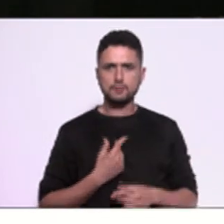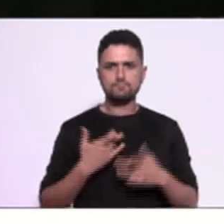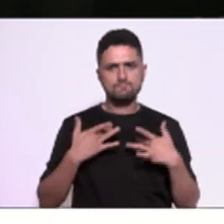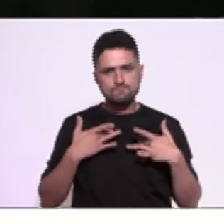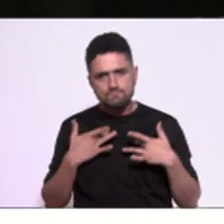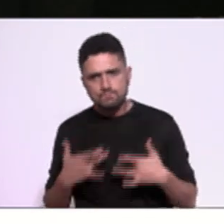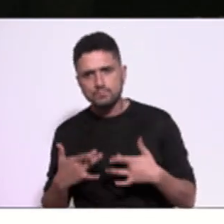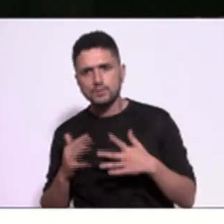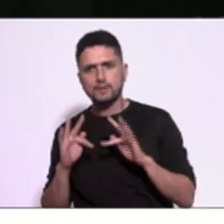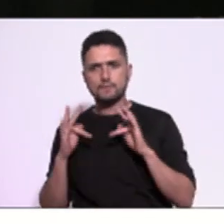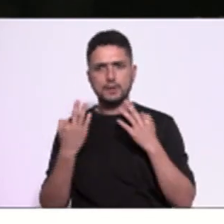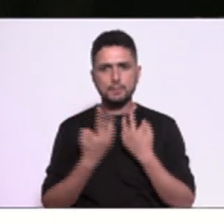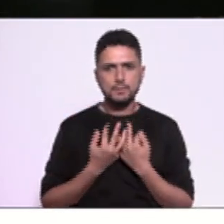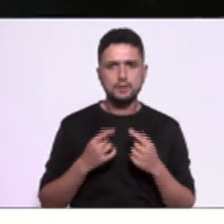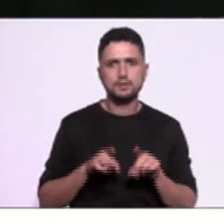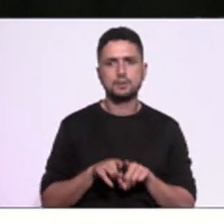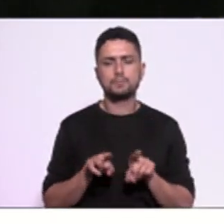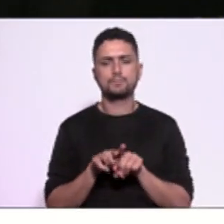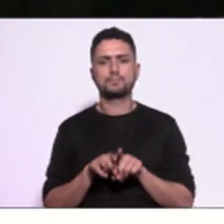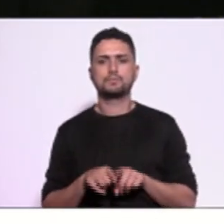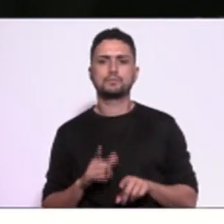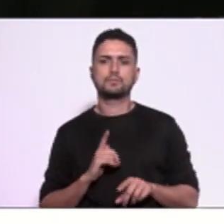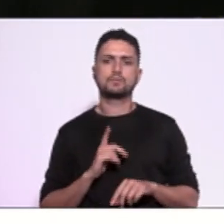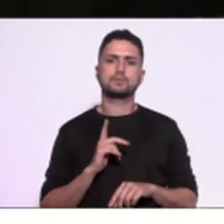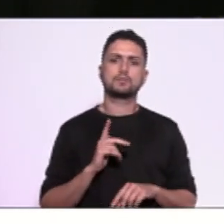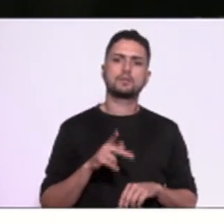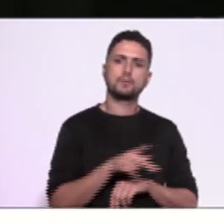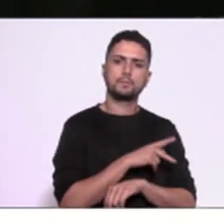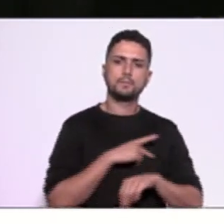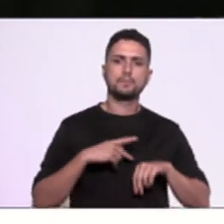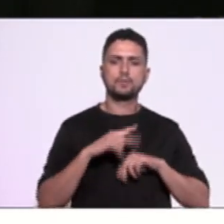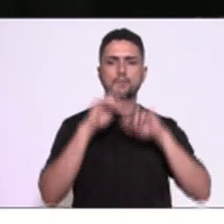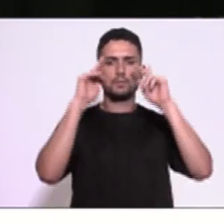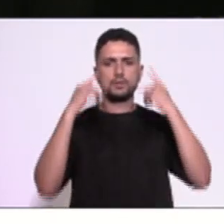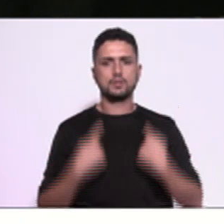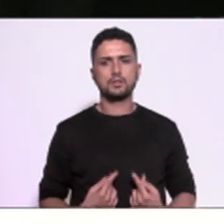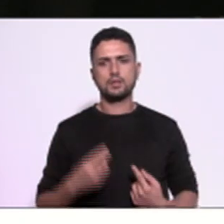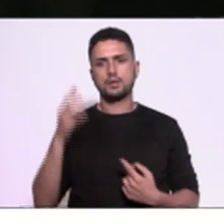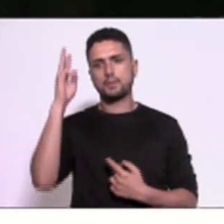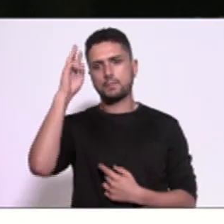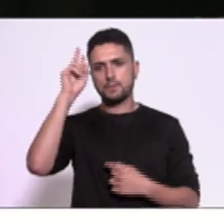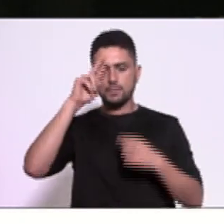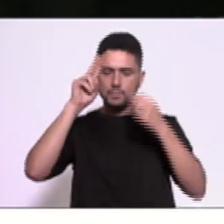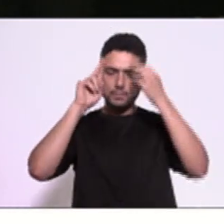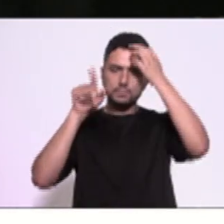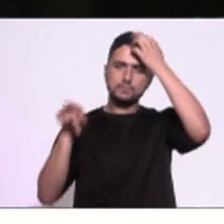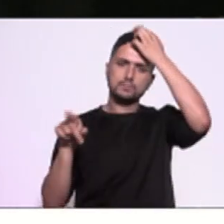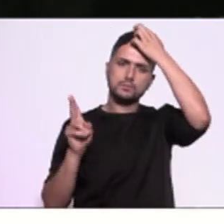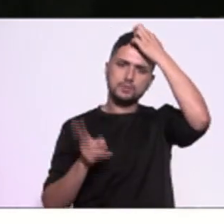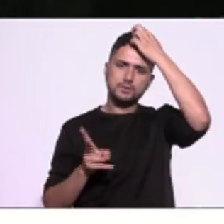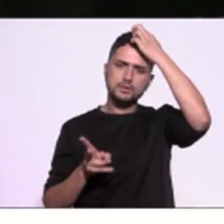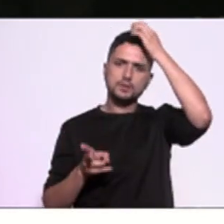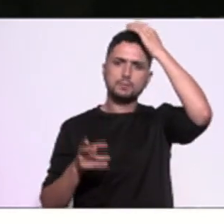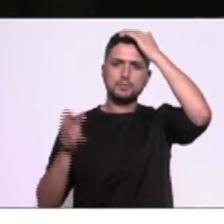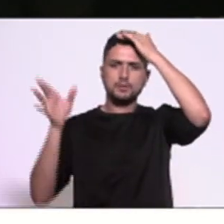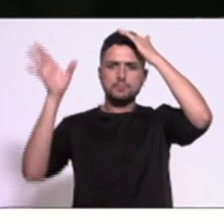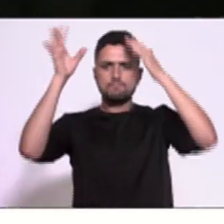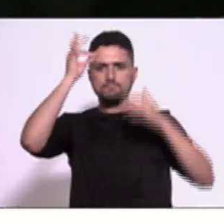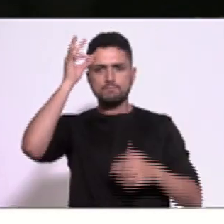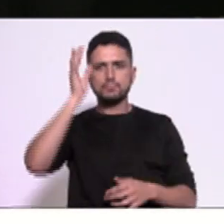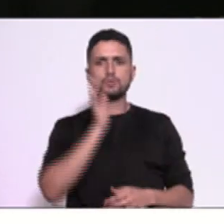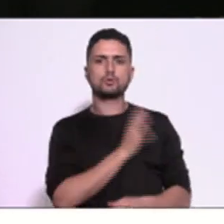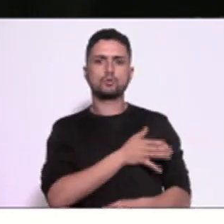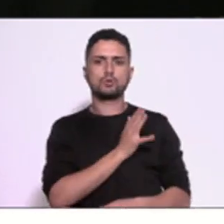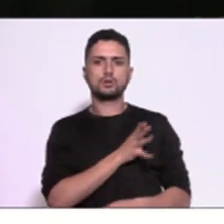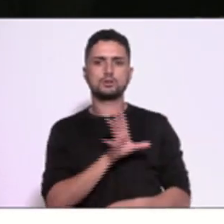à pátria e à humanidade. Sua memória afetiva está presente a todo tempo em nossas mentes, nossos